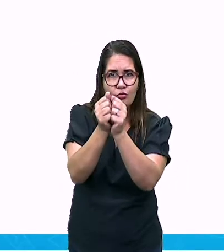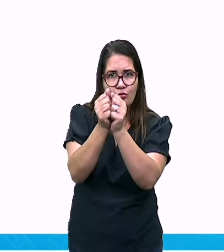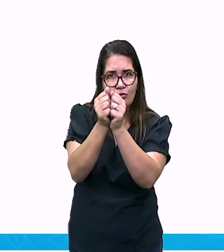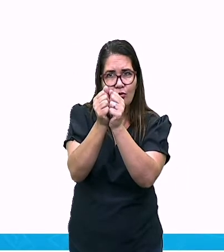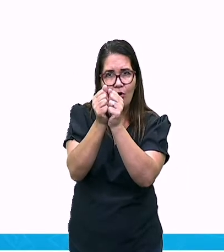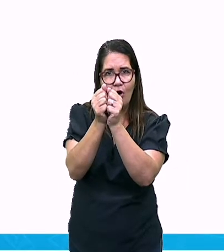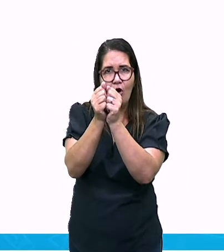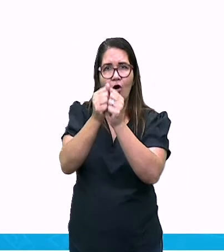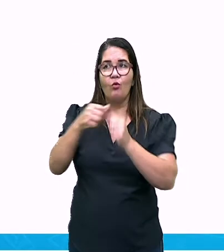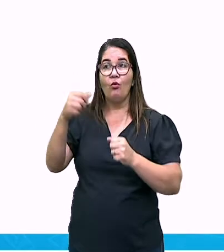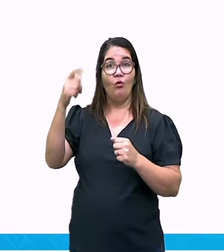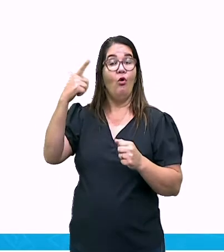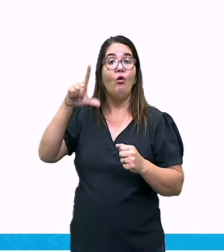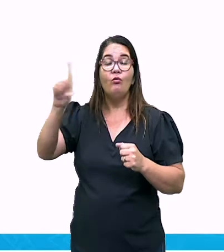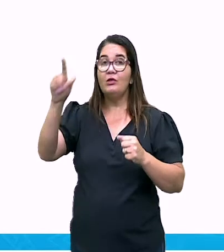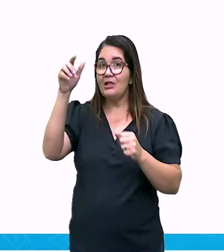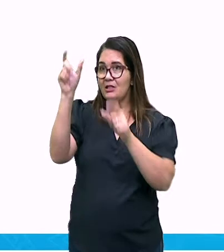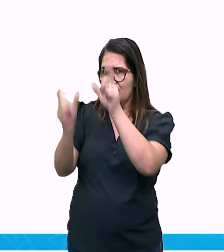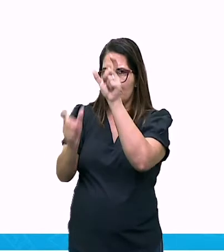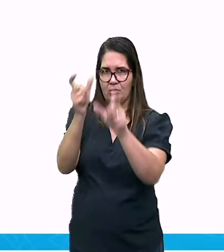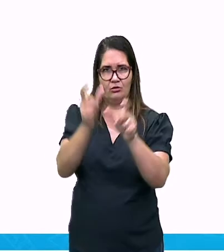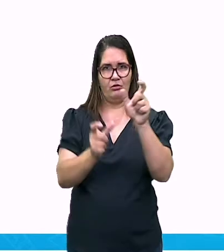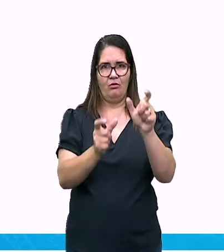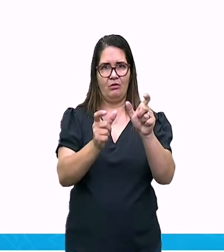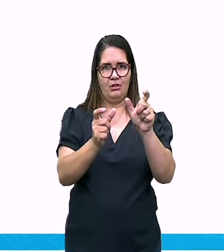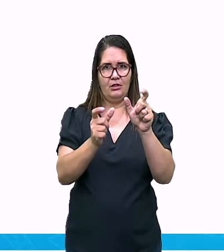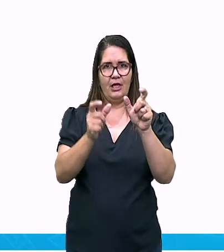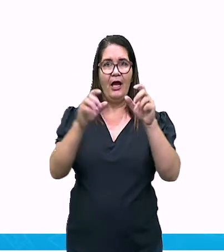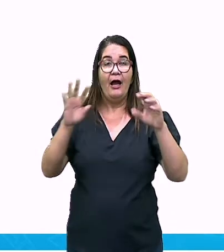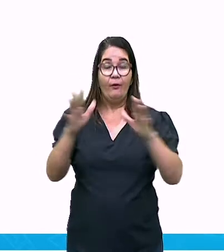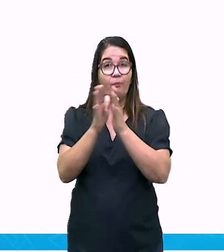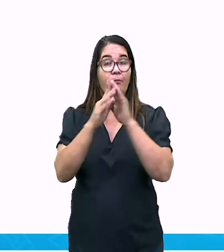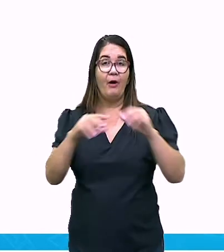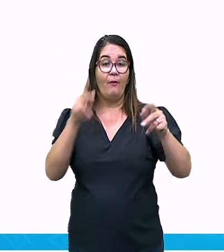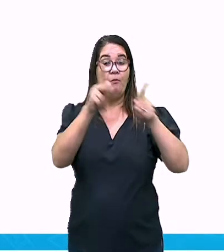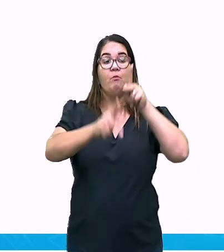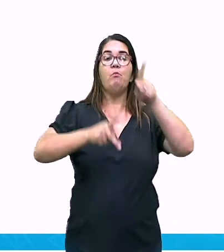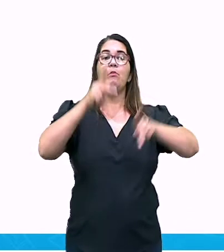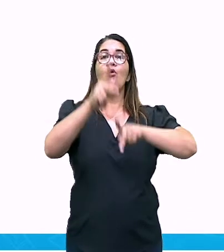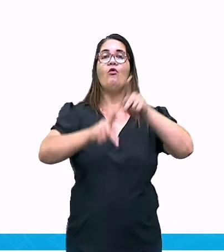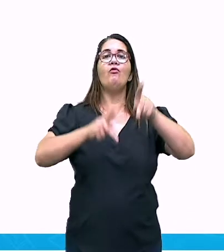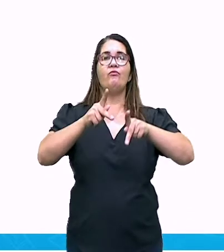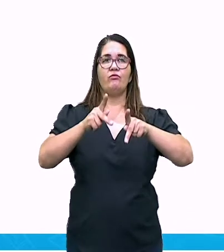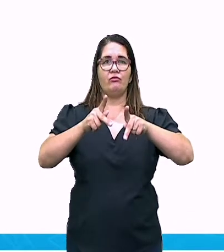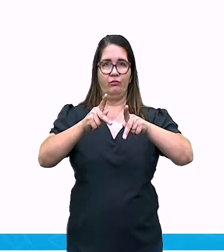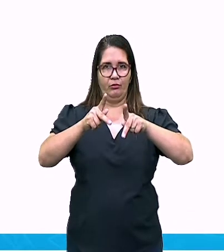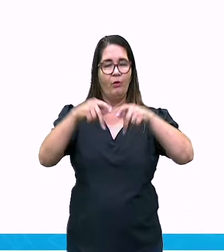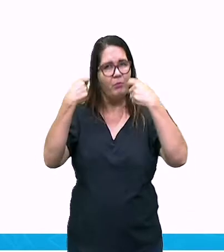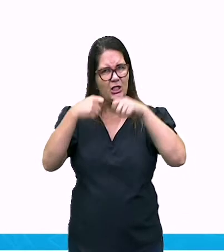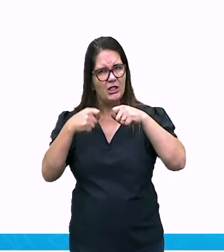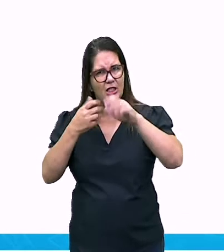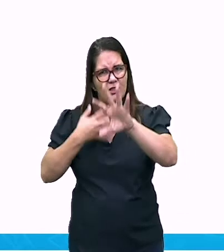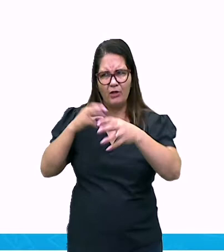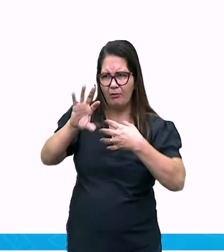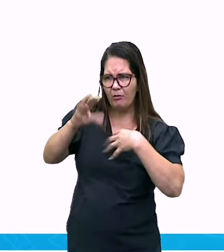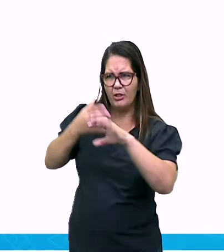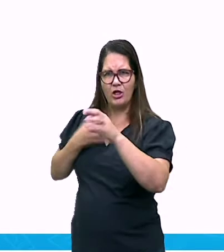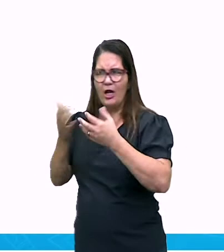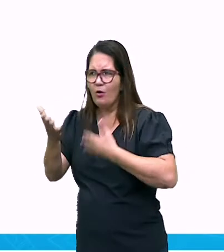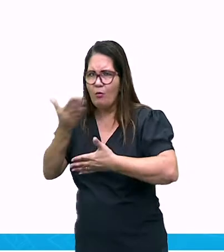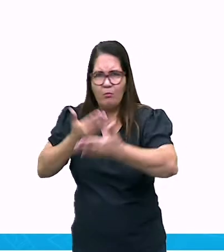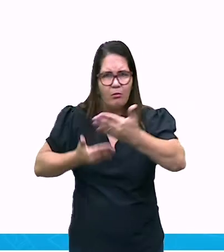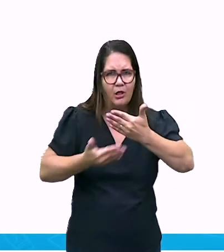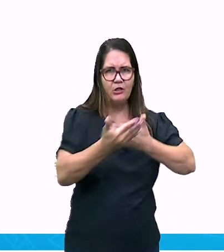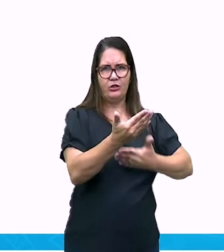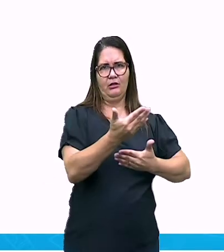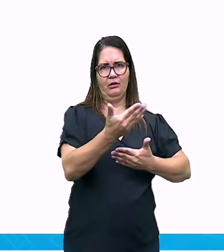abrigo, seja da forma mais simples, quando o pequeno agricultor planta e colhe. Então, eu preciso